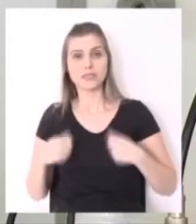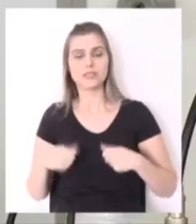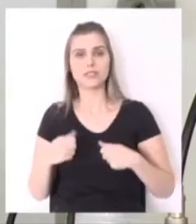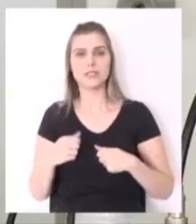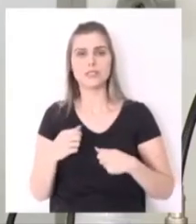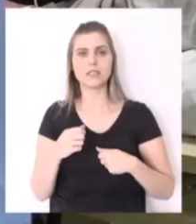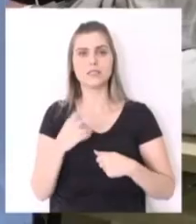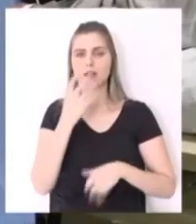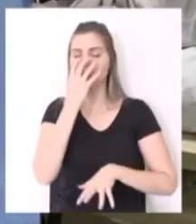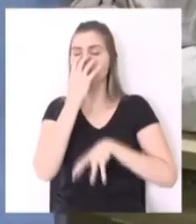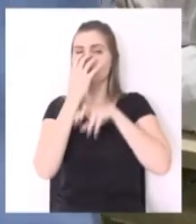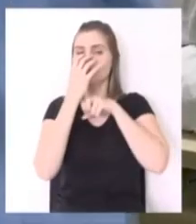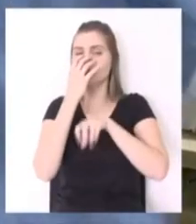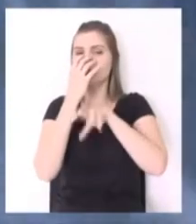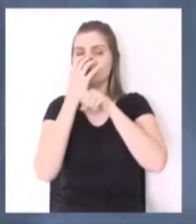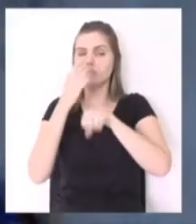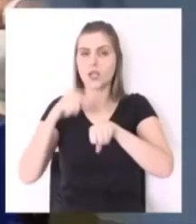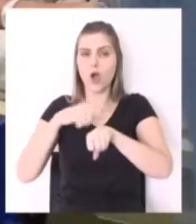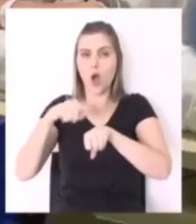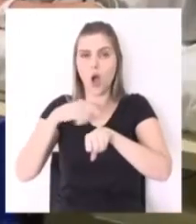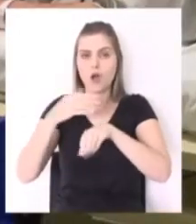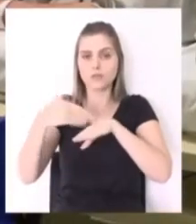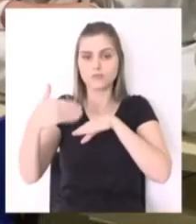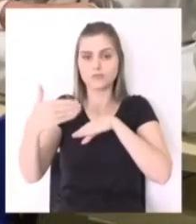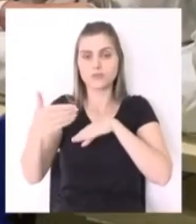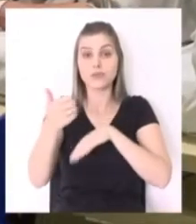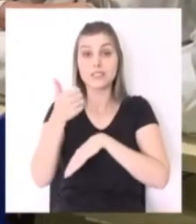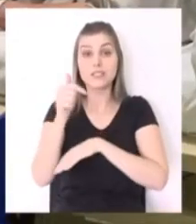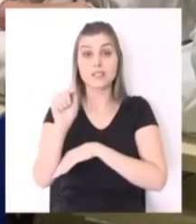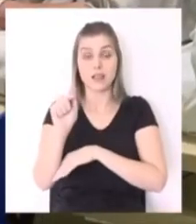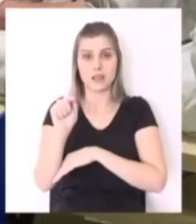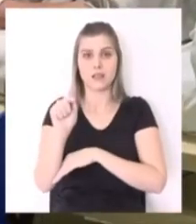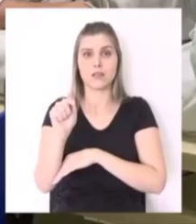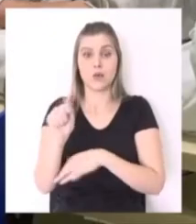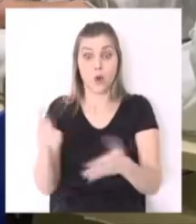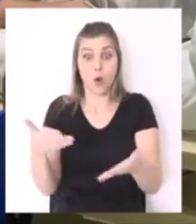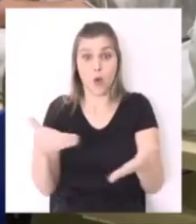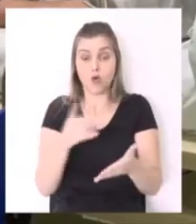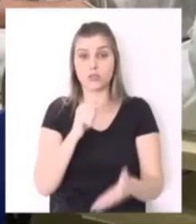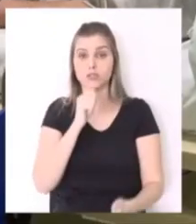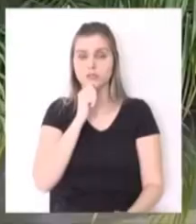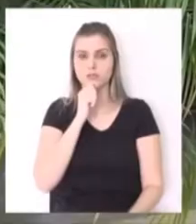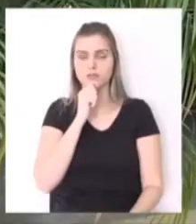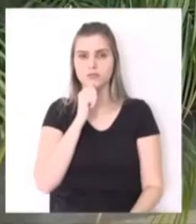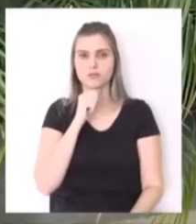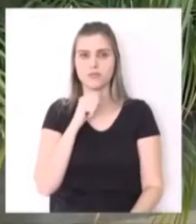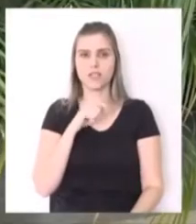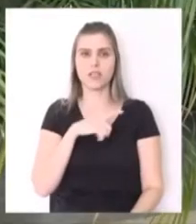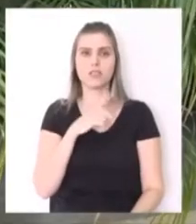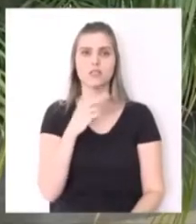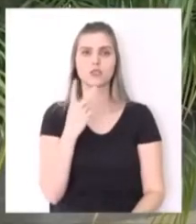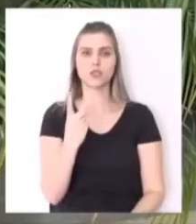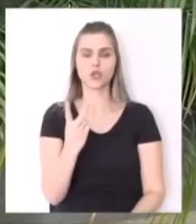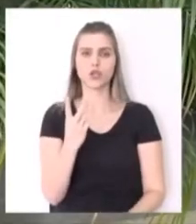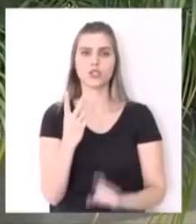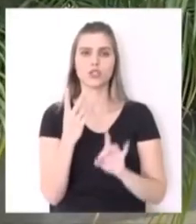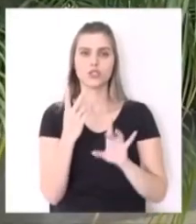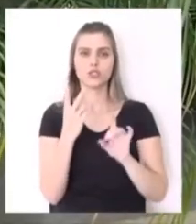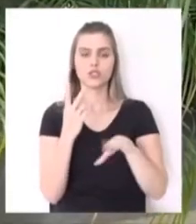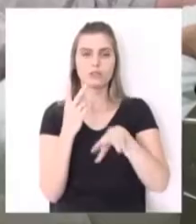ser entubados nas próximas horas 17 e nós temos dois respiradores